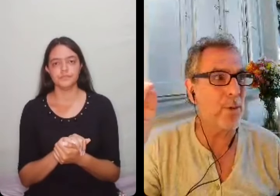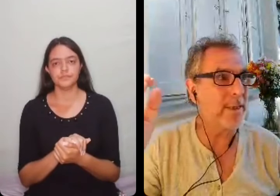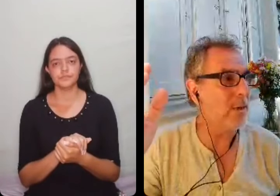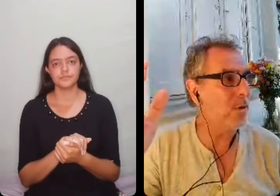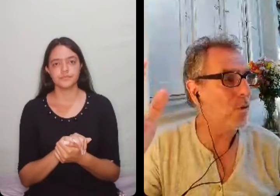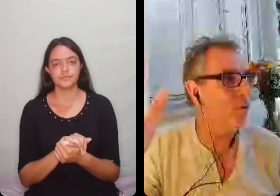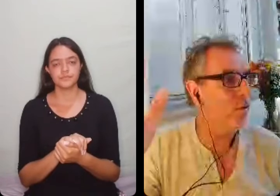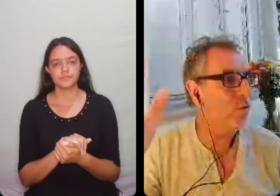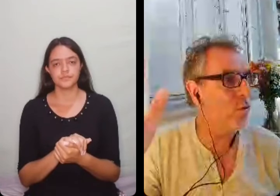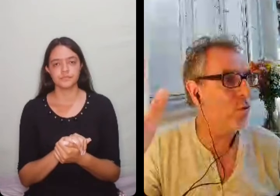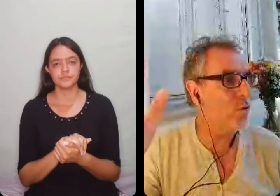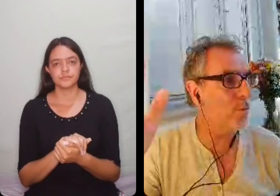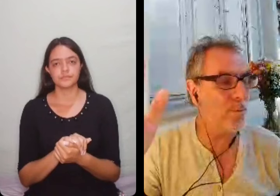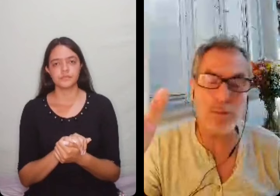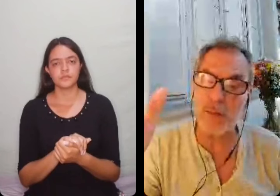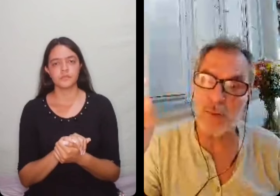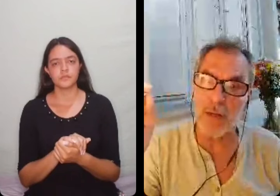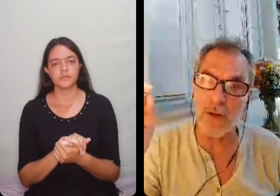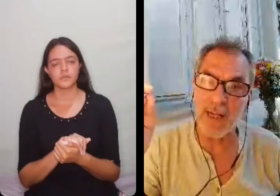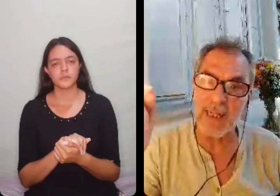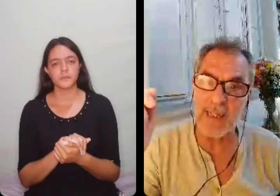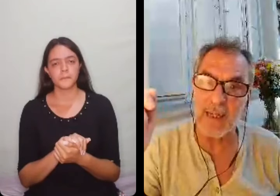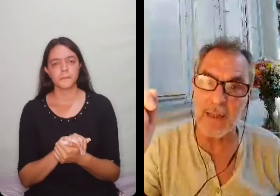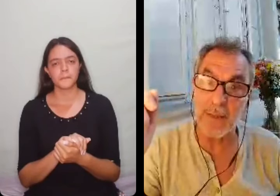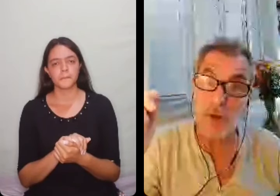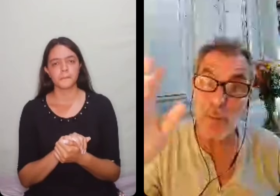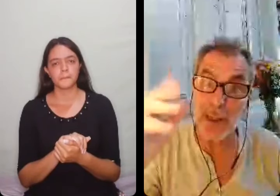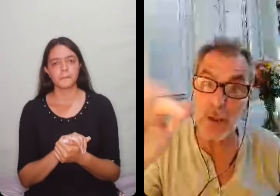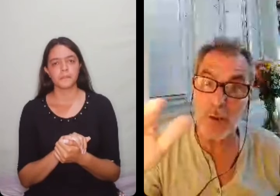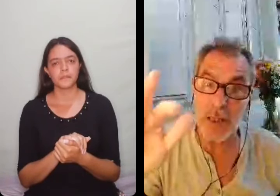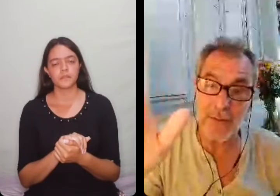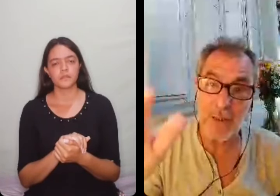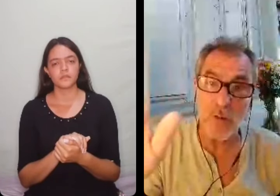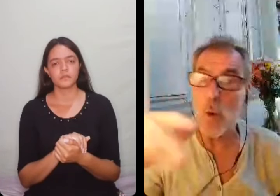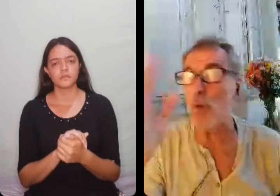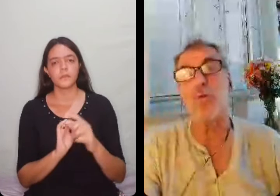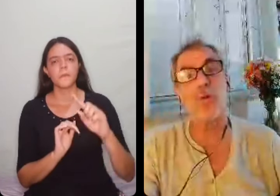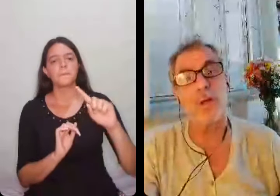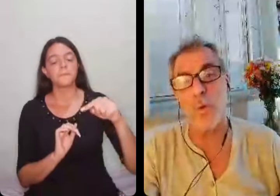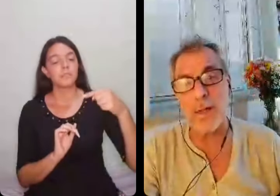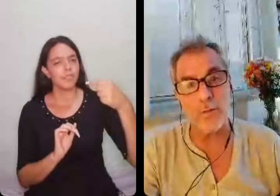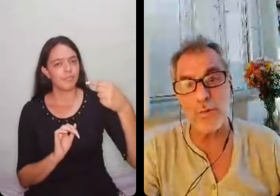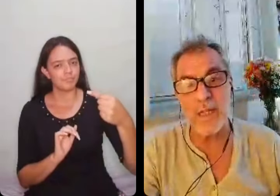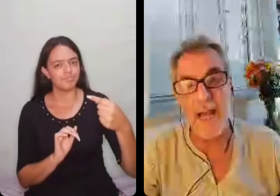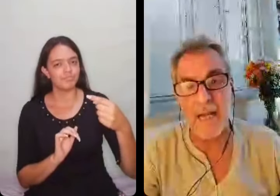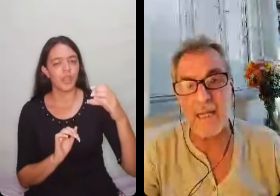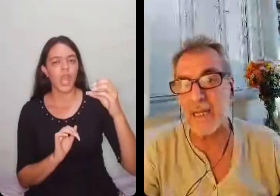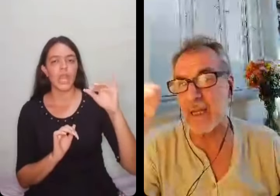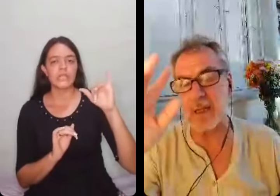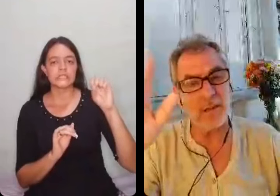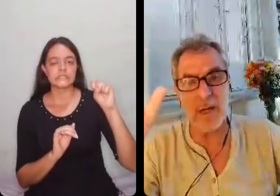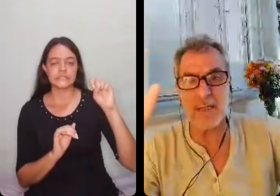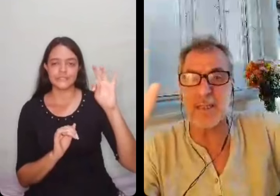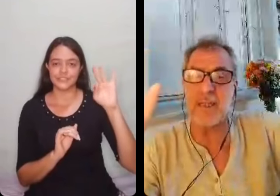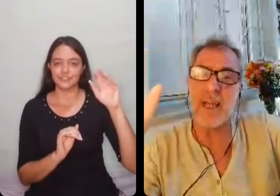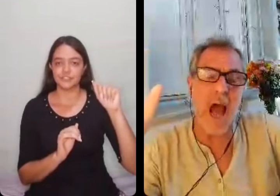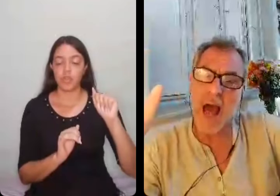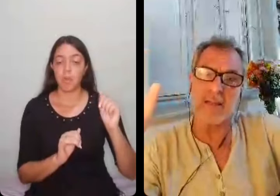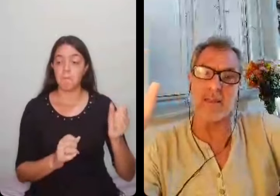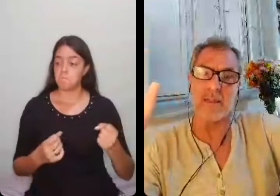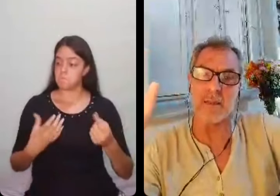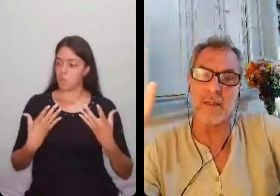Depois, eu não propus a música. Foi o Christian, que me surpreendeu esta vez com outro linguagem musical que a